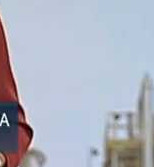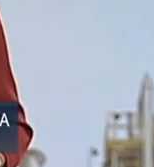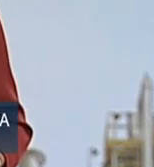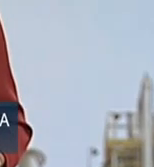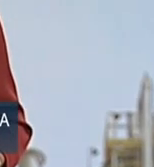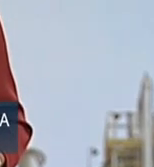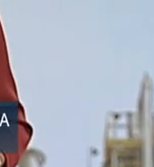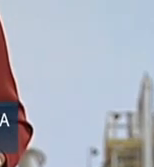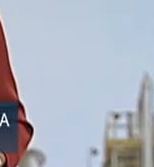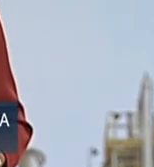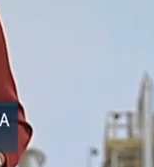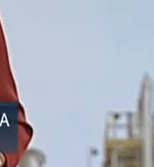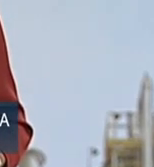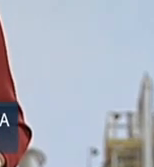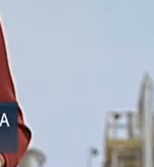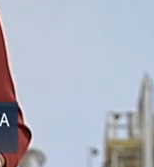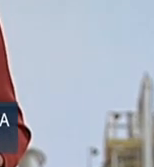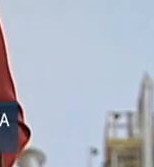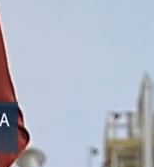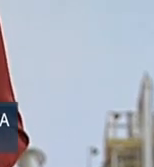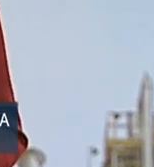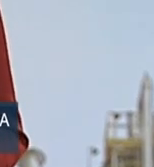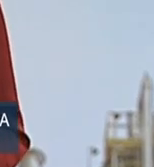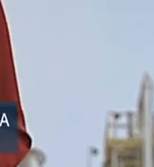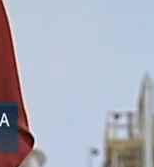que não só vocês merecem